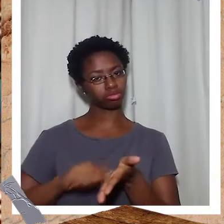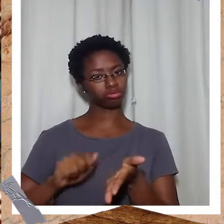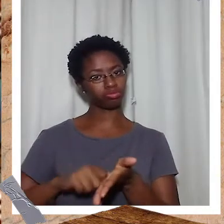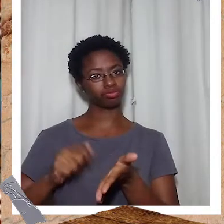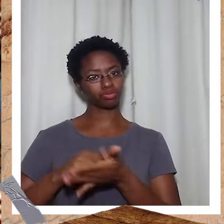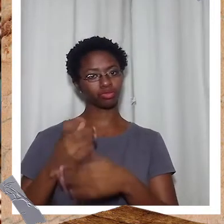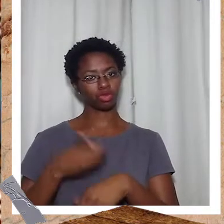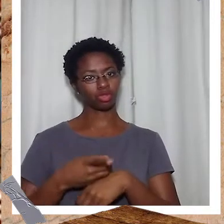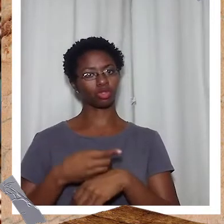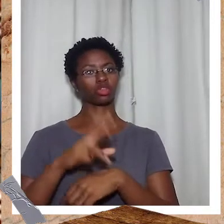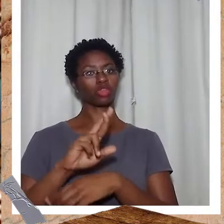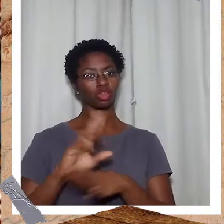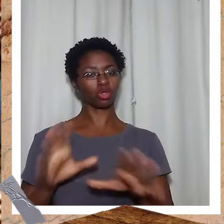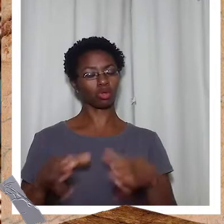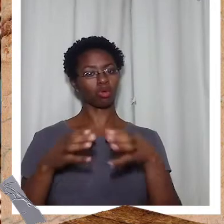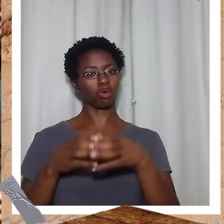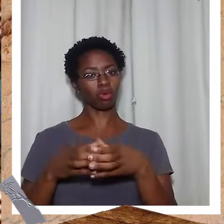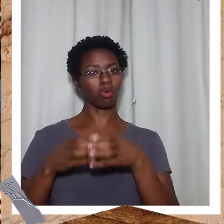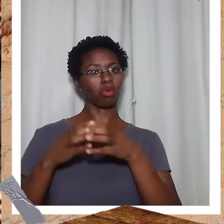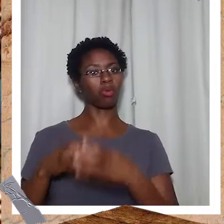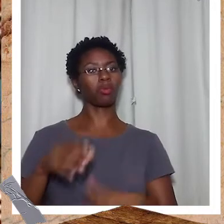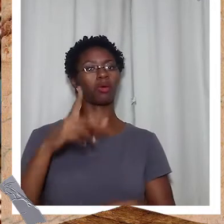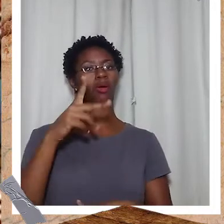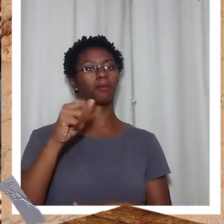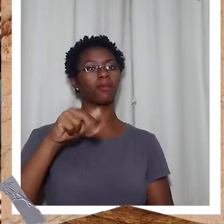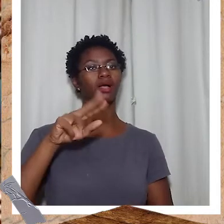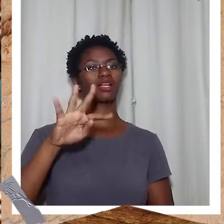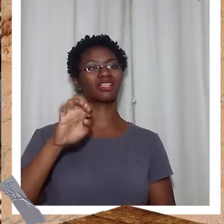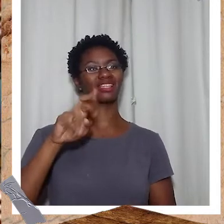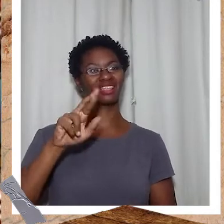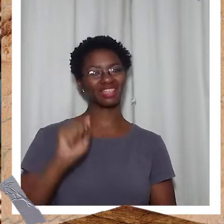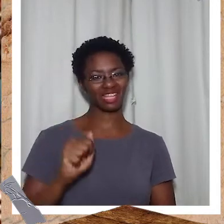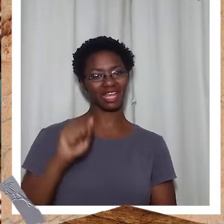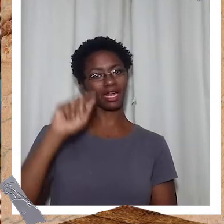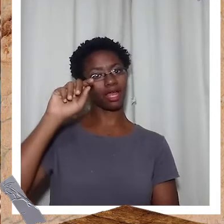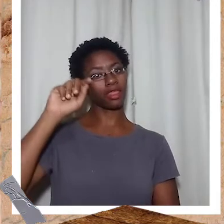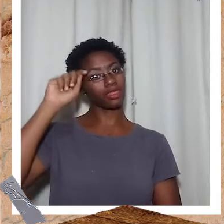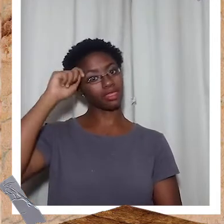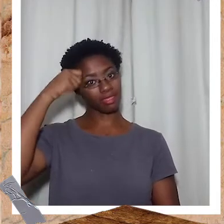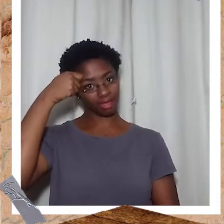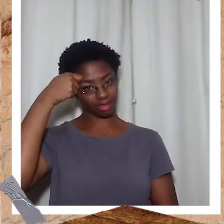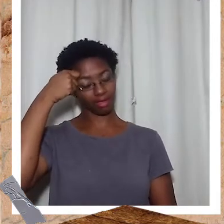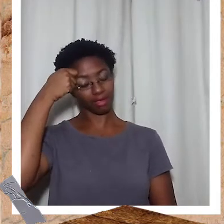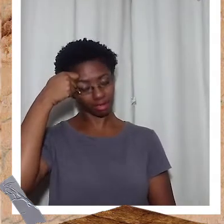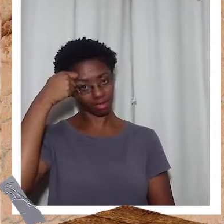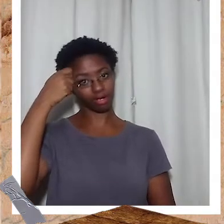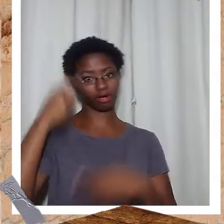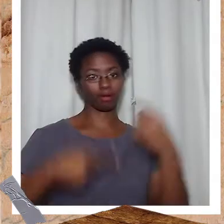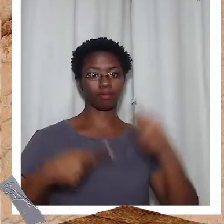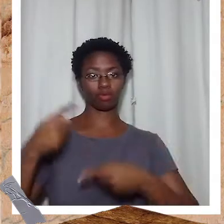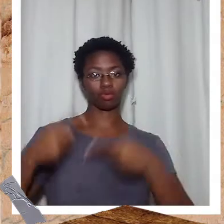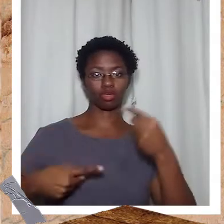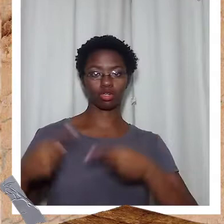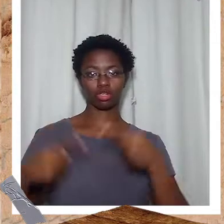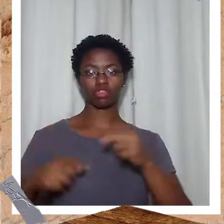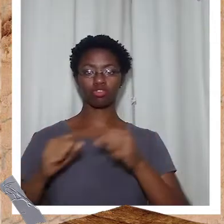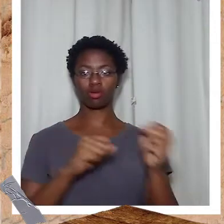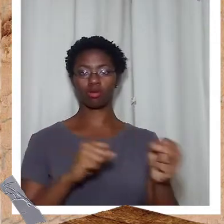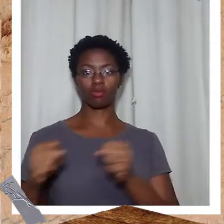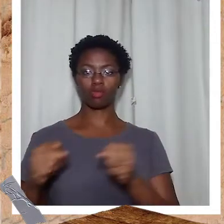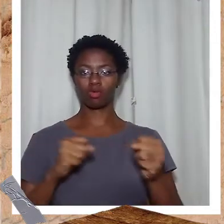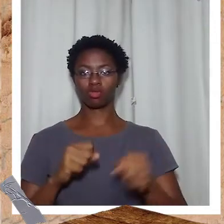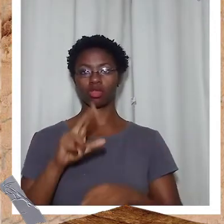o Partido dos Panteras Negras e suas relações entre visualidade, política e poder na Universidade Federal